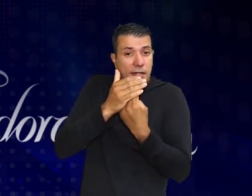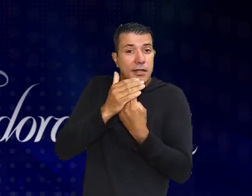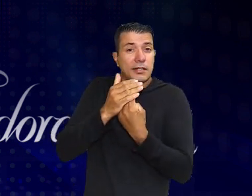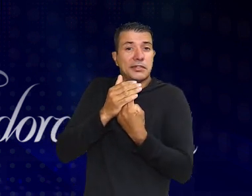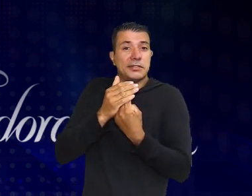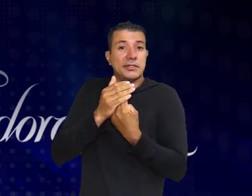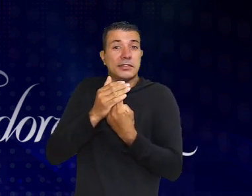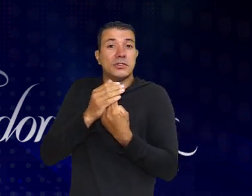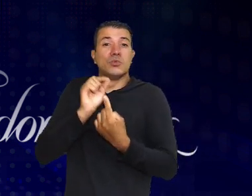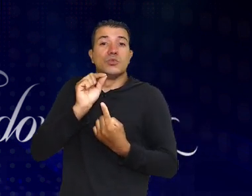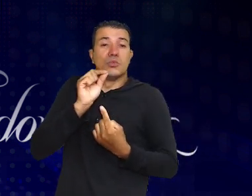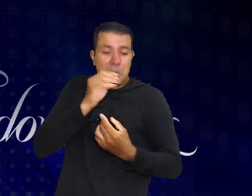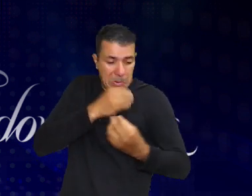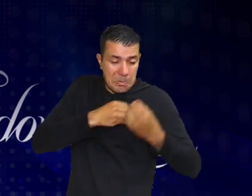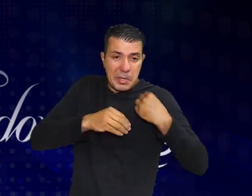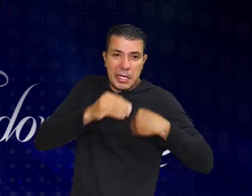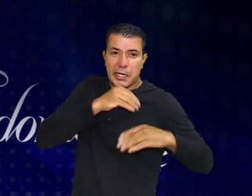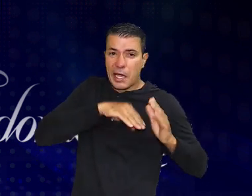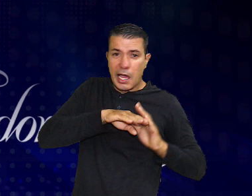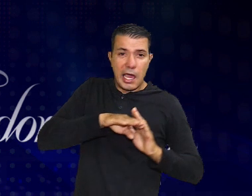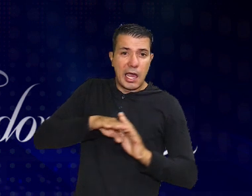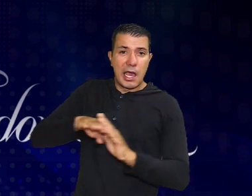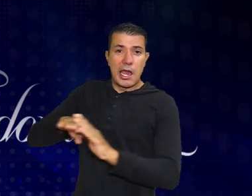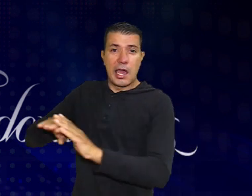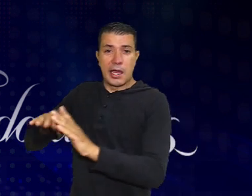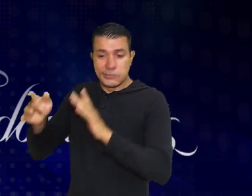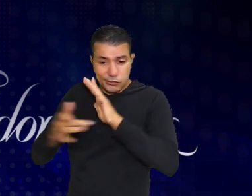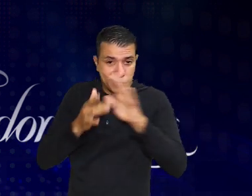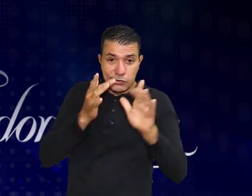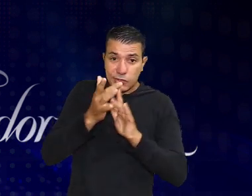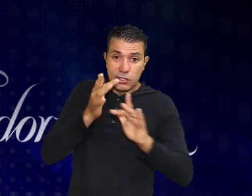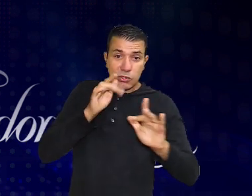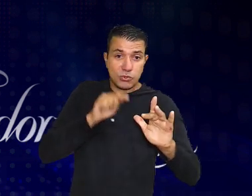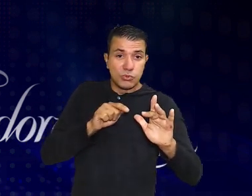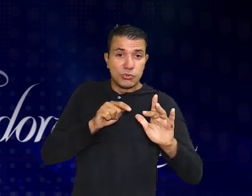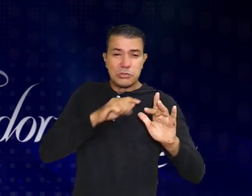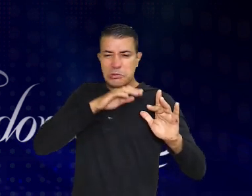segurança, de mim afastas todo o